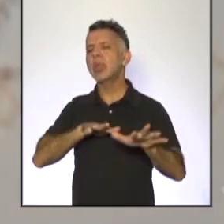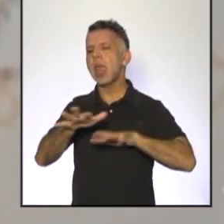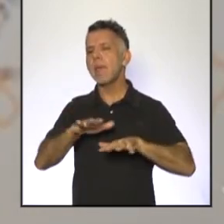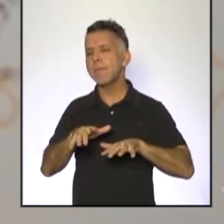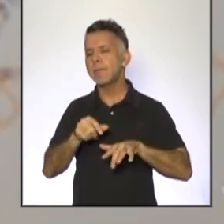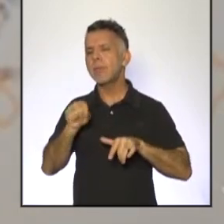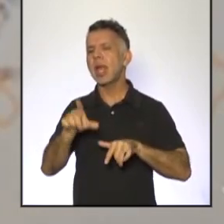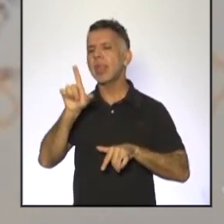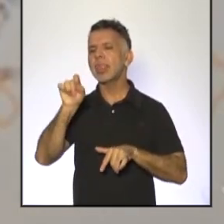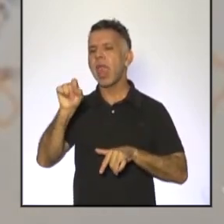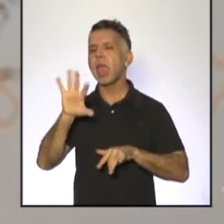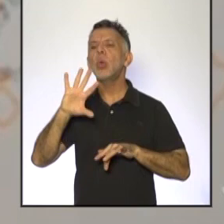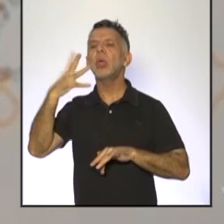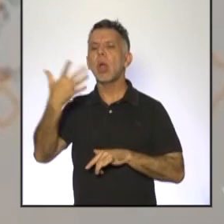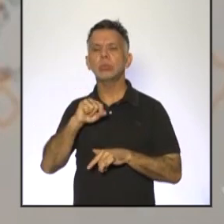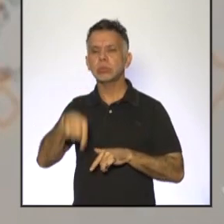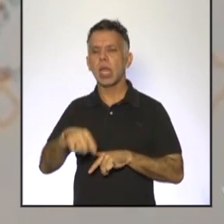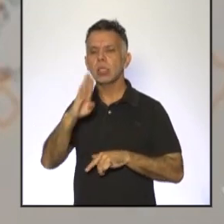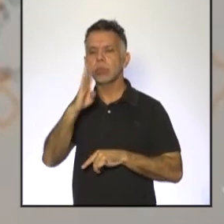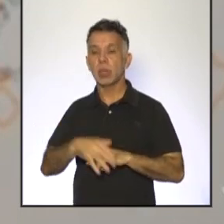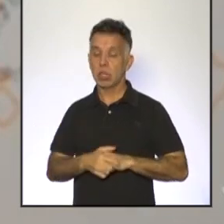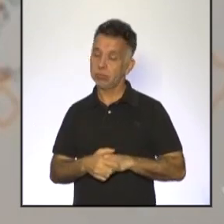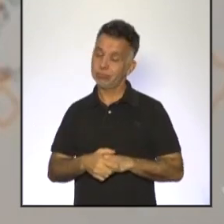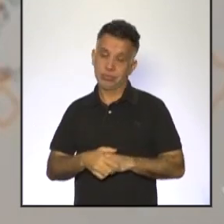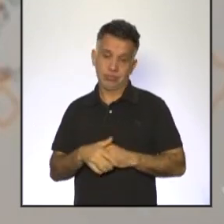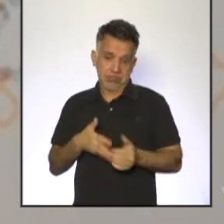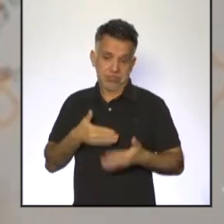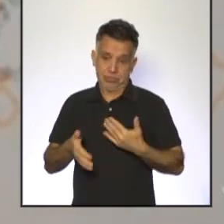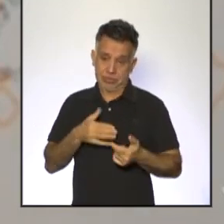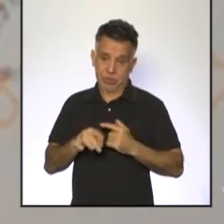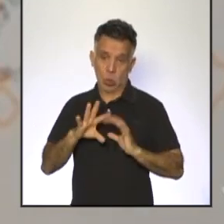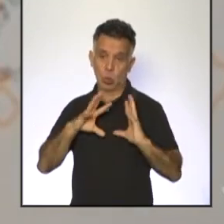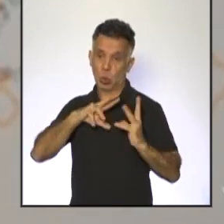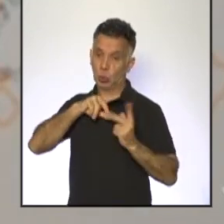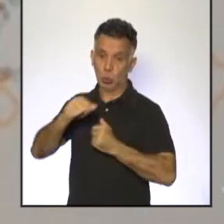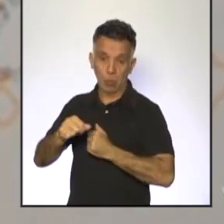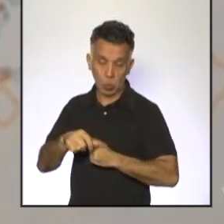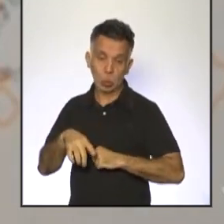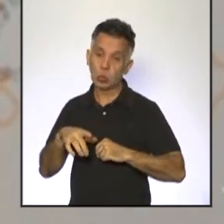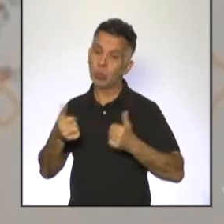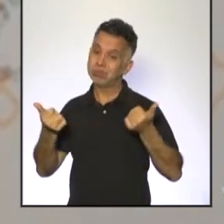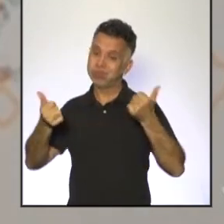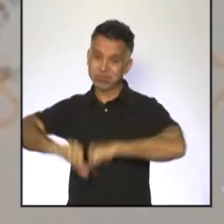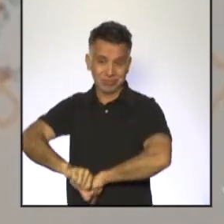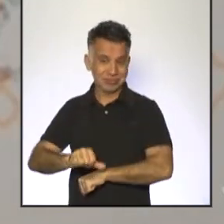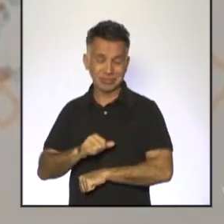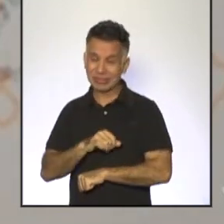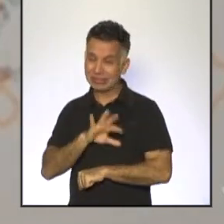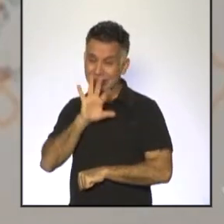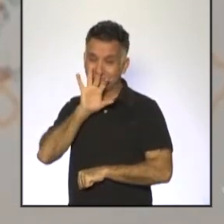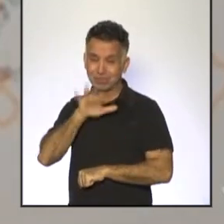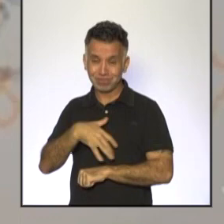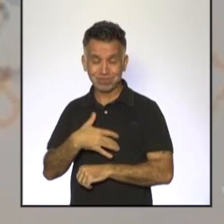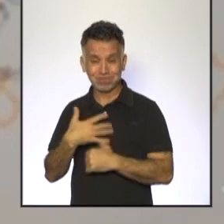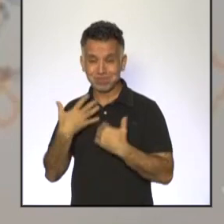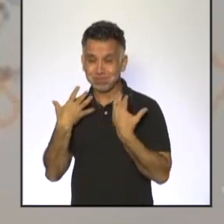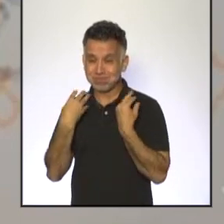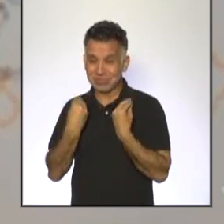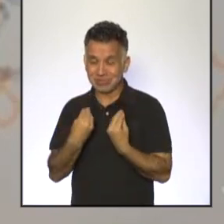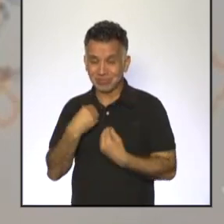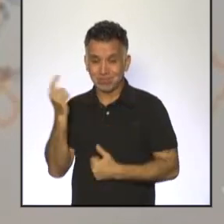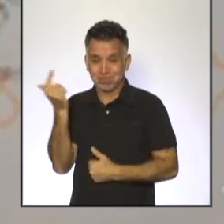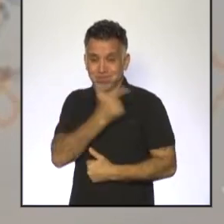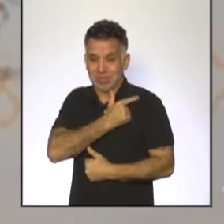no mundo, o impacto social é monstruoso. Terremoto de grau 10 na escala Richter é animalesco. Nunca